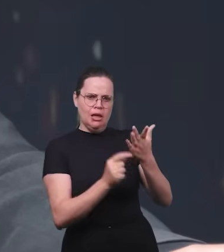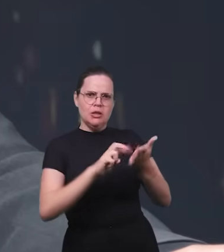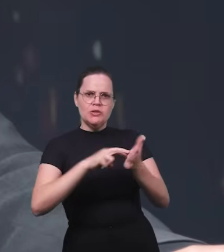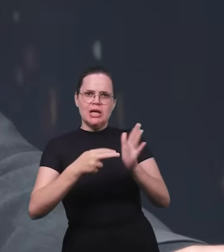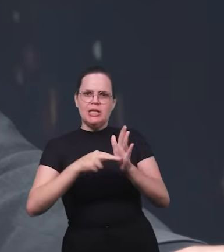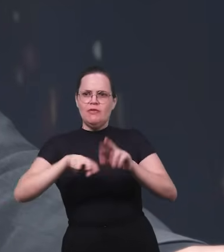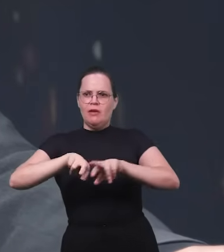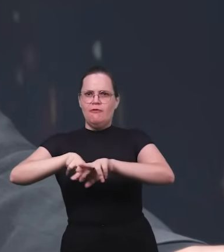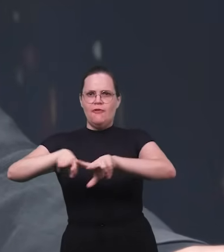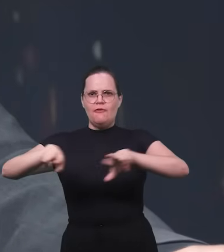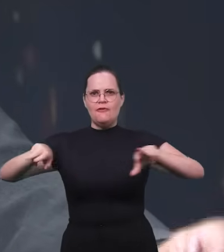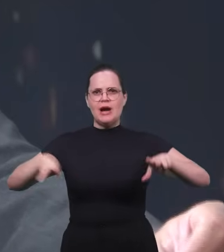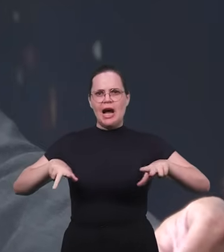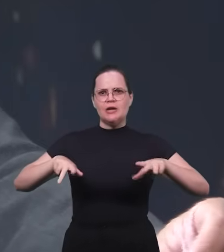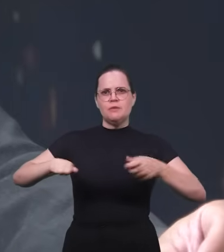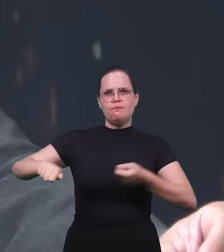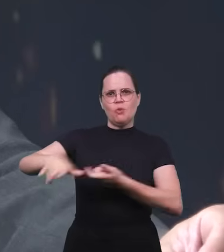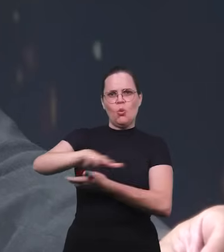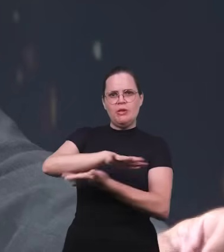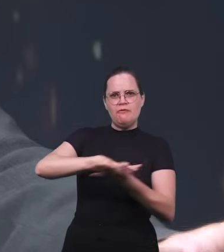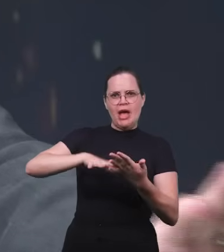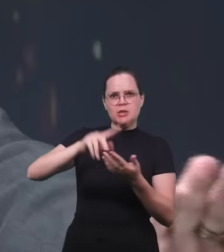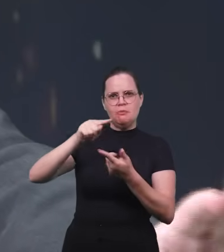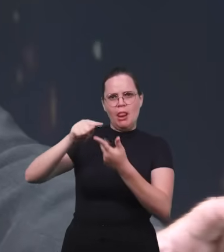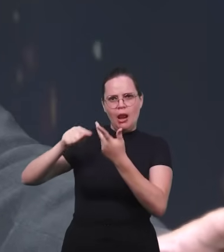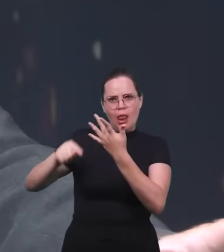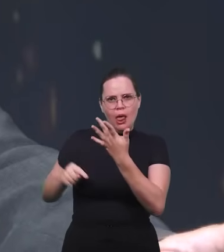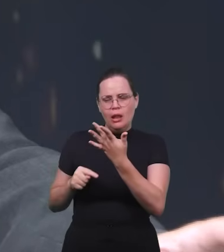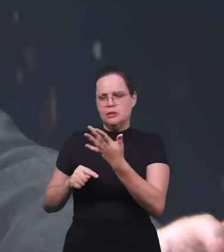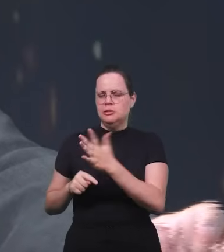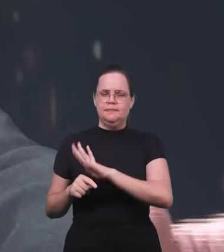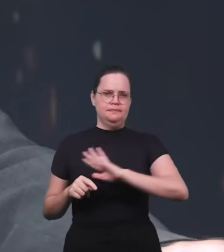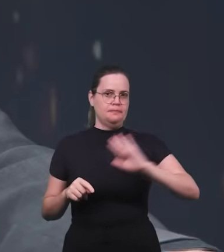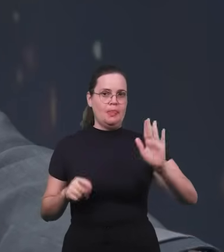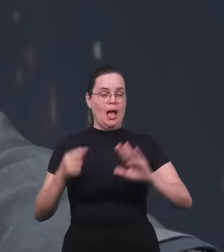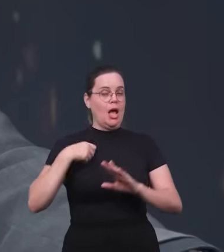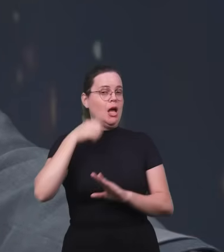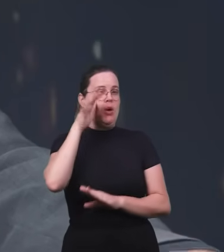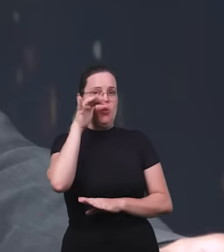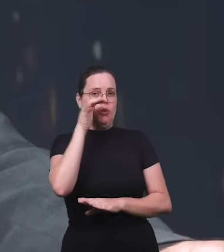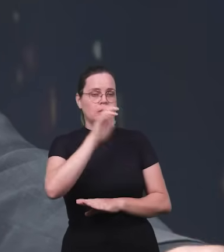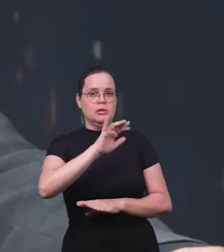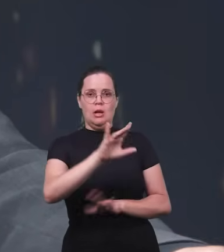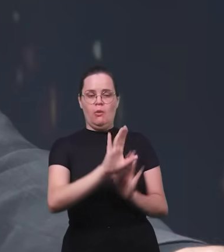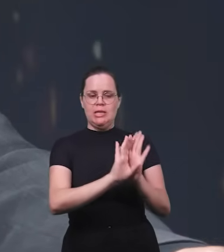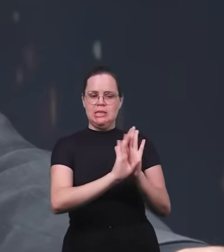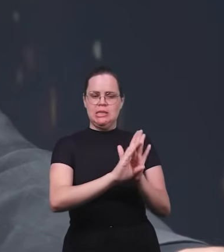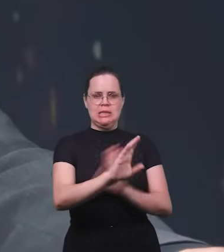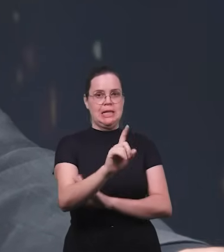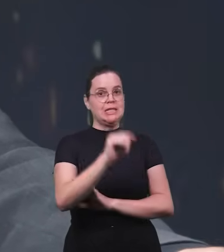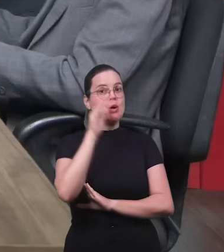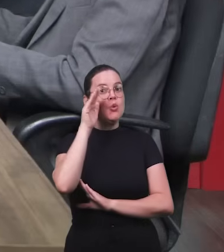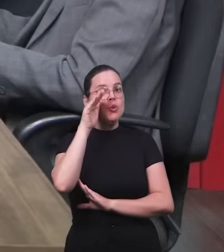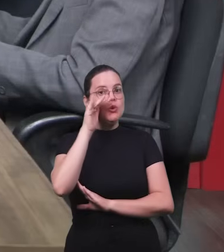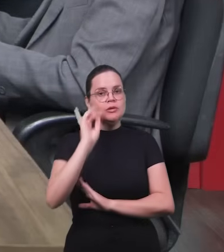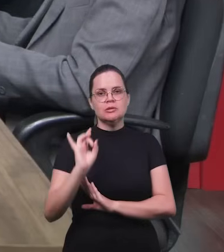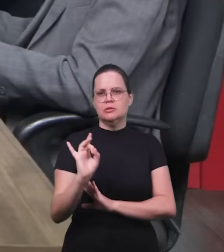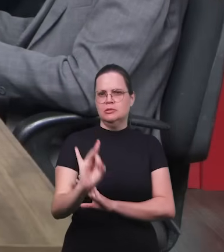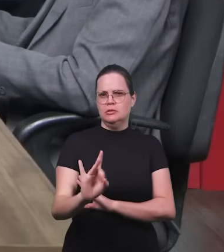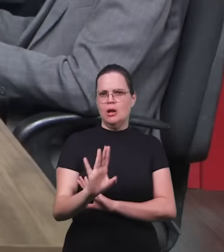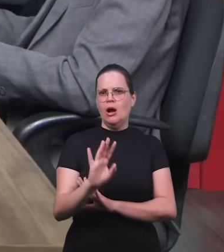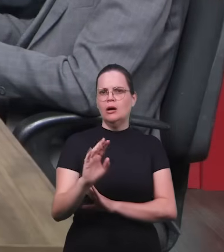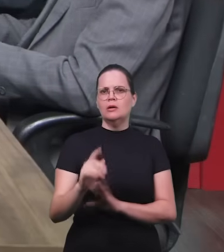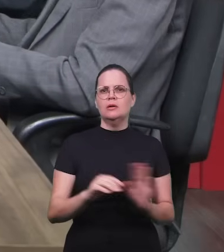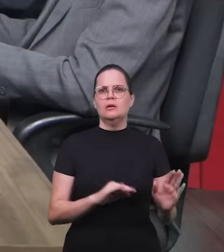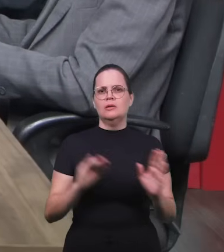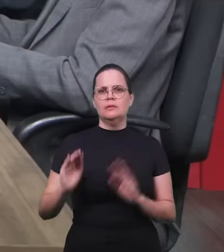pode acontecer. Isso aí tudo é especulativo e cinematográfico, não é científico, assim, de fato, entendeu? Exatamente. É importante também